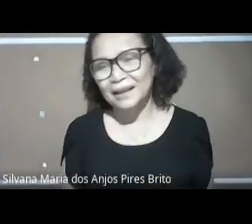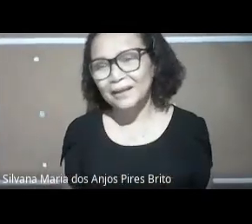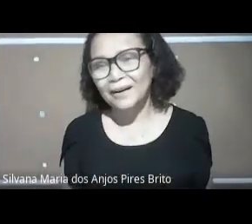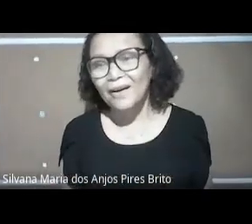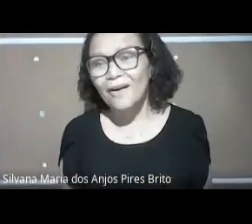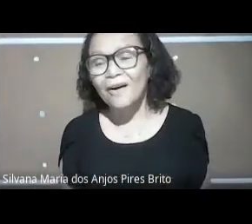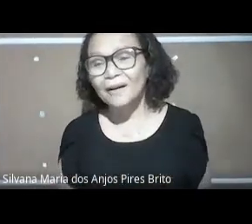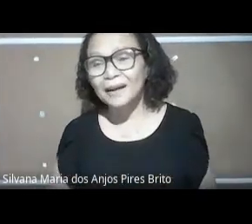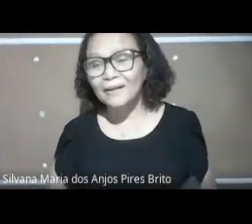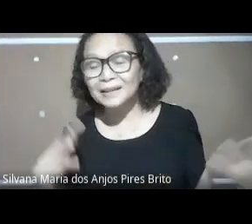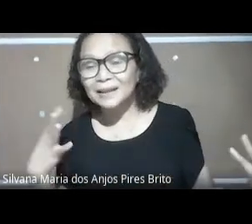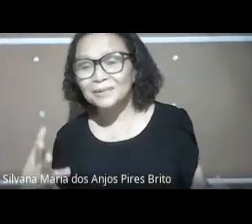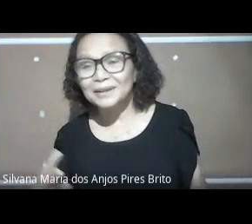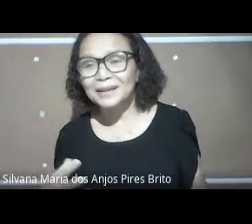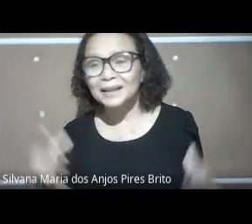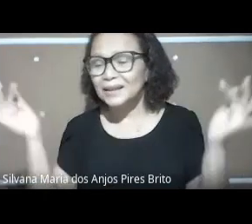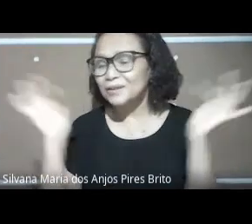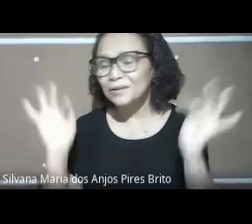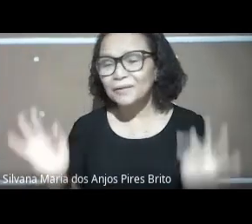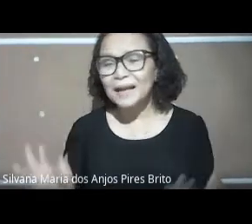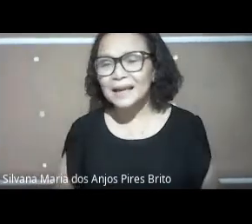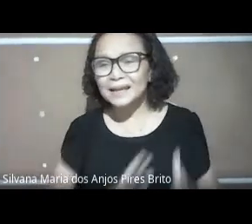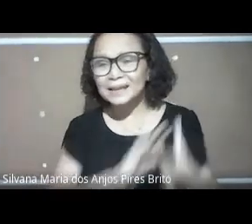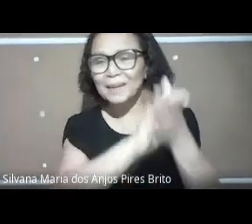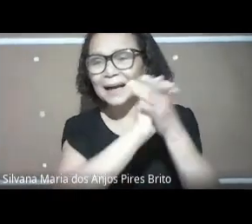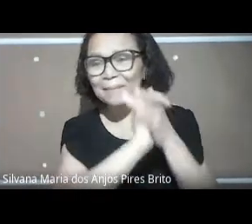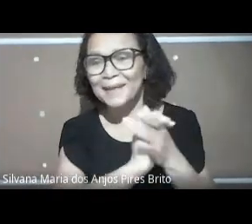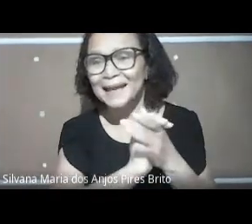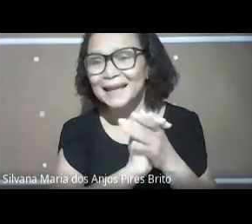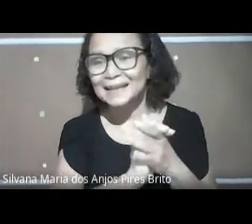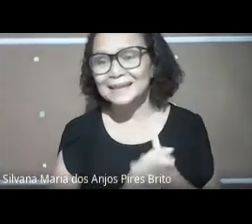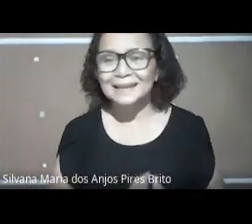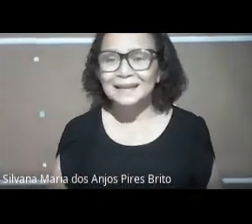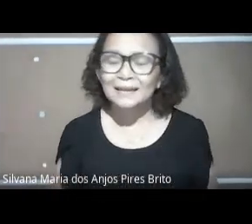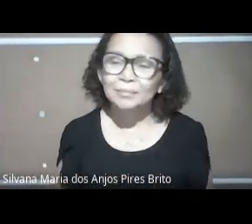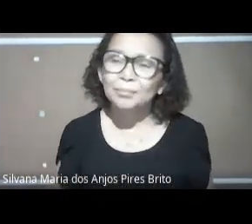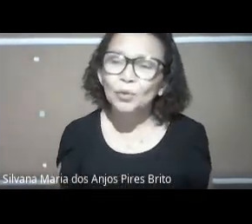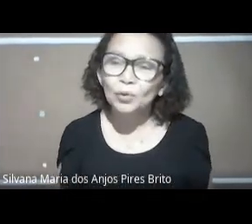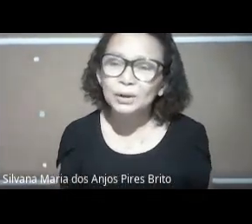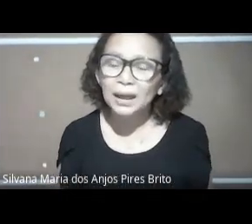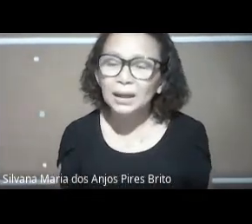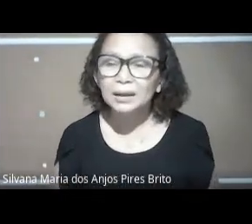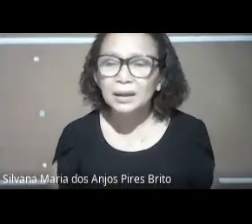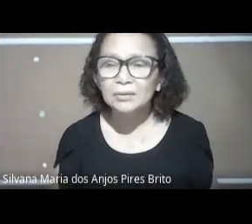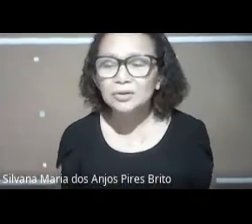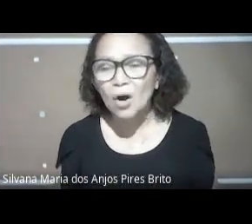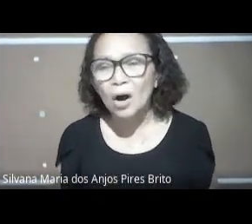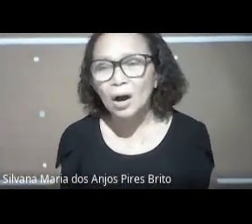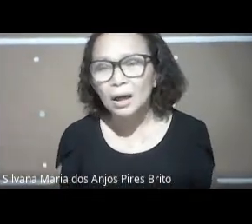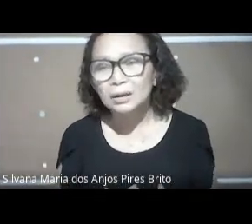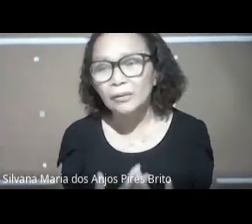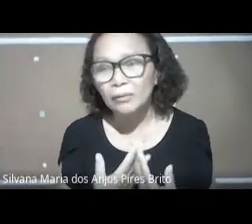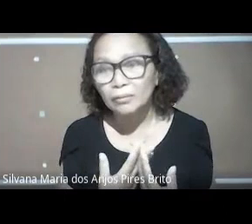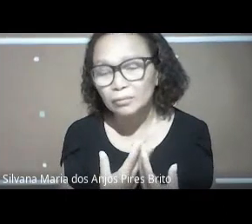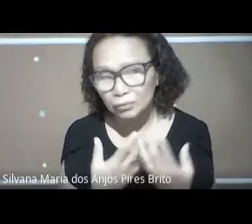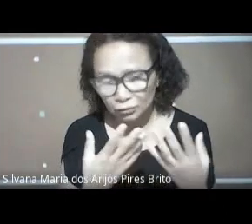observe aqui, ó. Oh, que coisa bonita, estou feliz, parabéns. Muda não